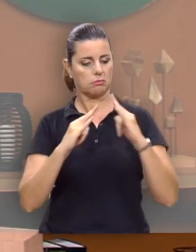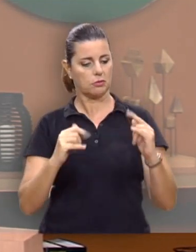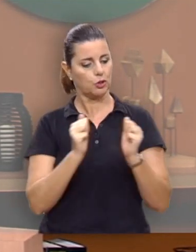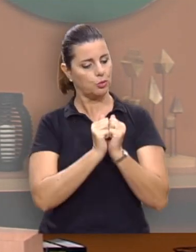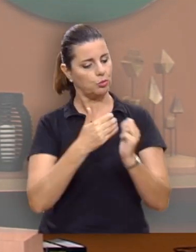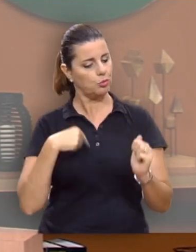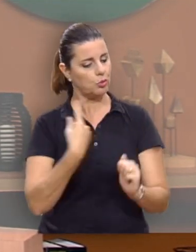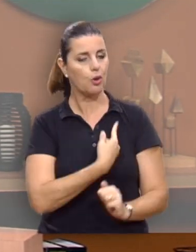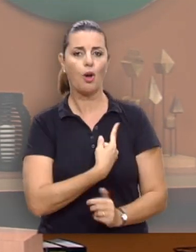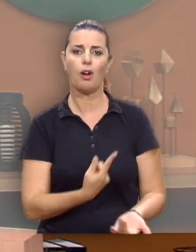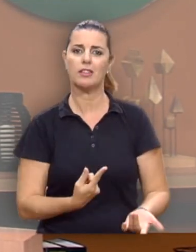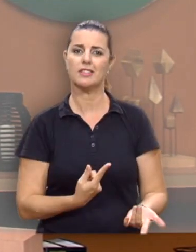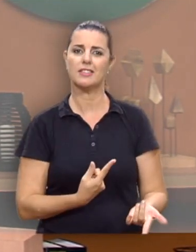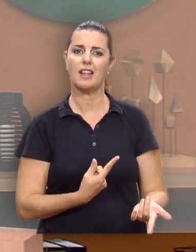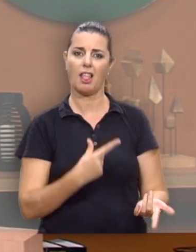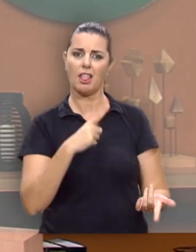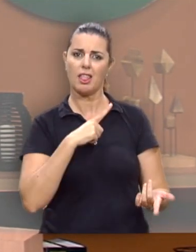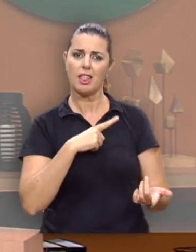entre nós, ele